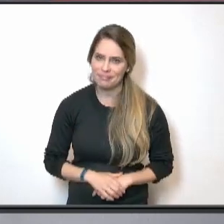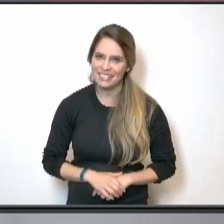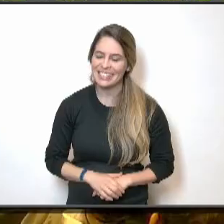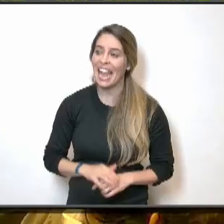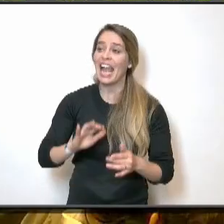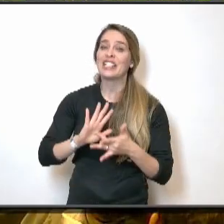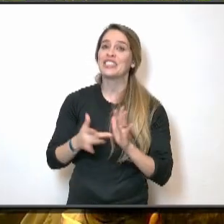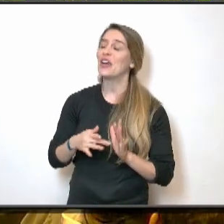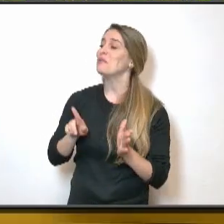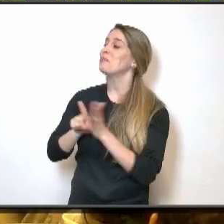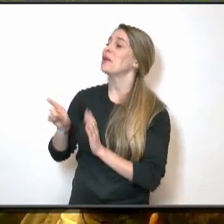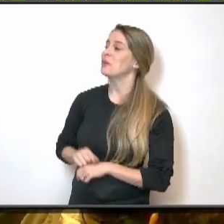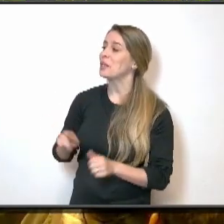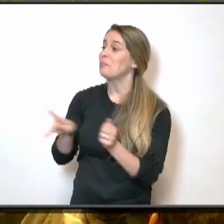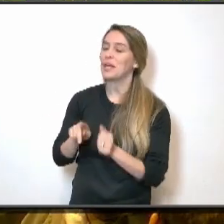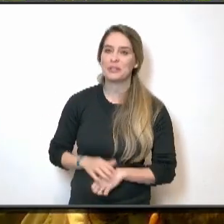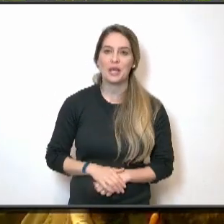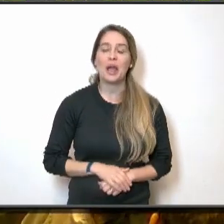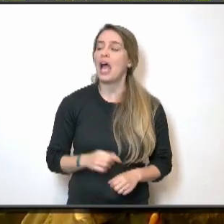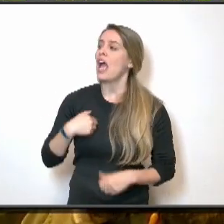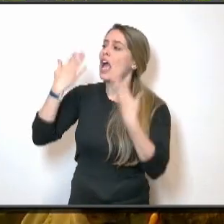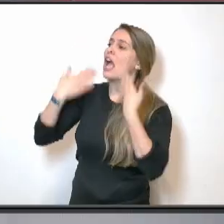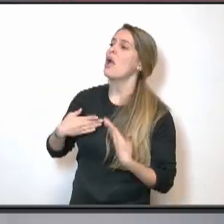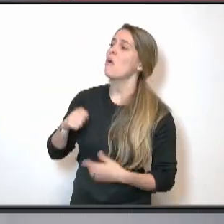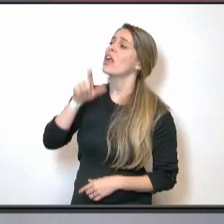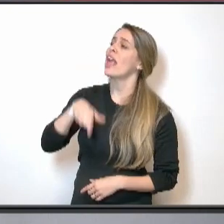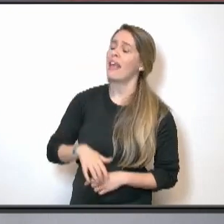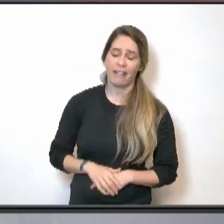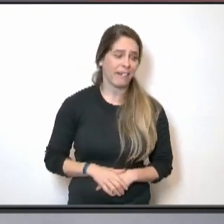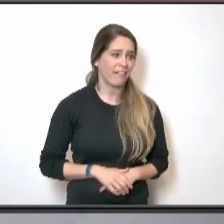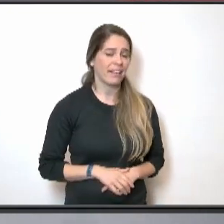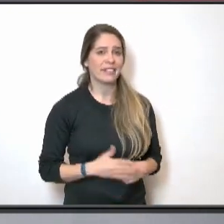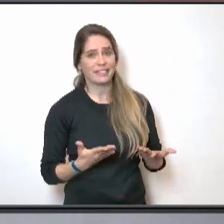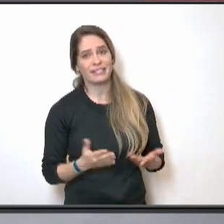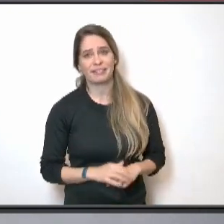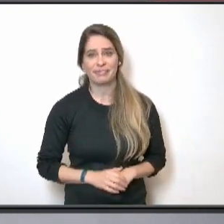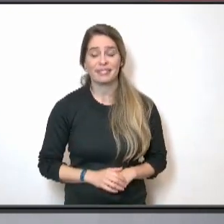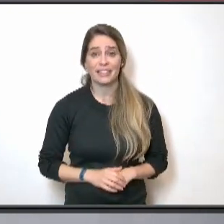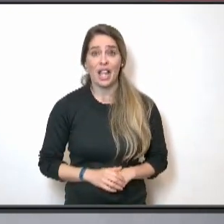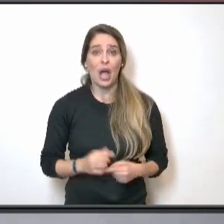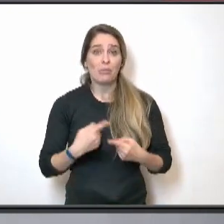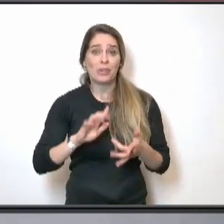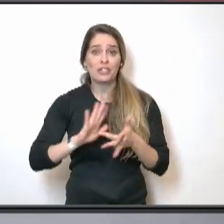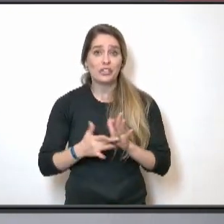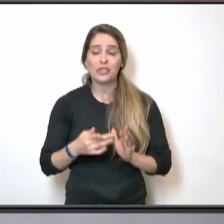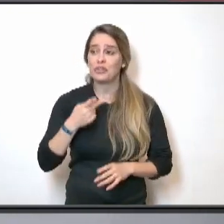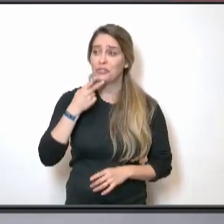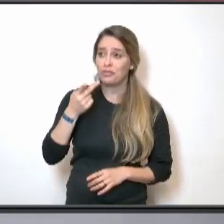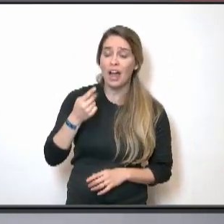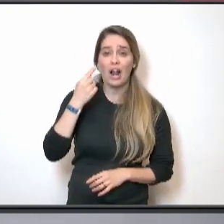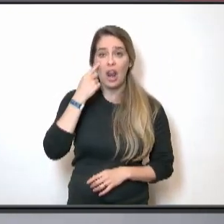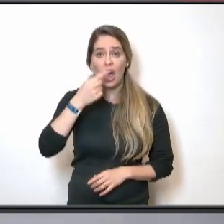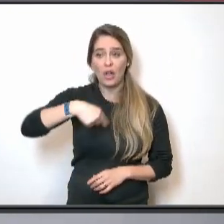responde? Jesus chega lá, a multidão vai embora. Quando Jesus diz, vocês têm que comer a minha carne, beber o meu sangue, a multidão